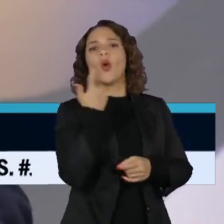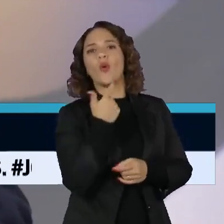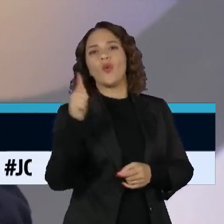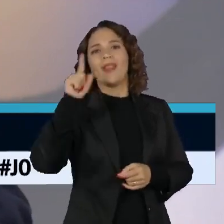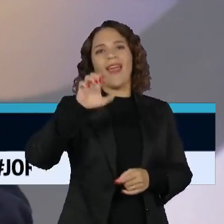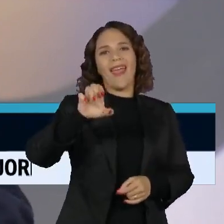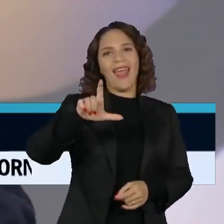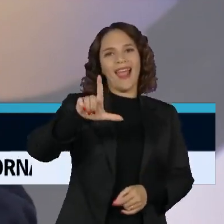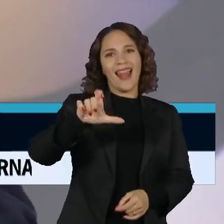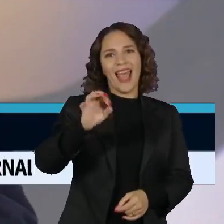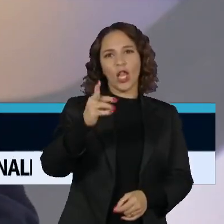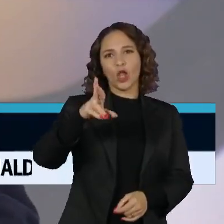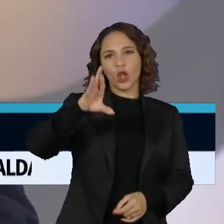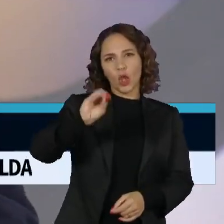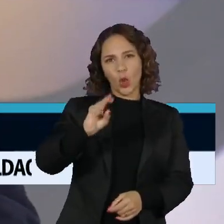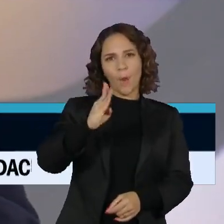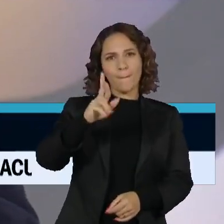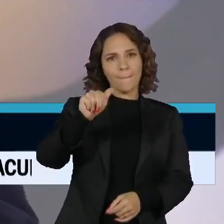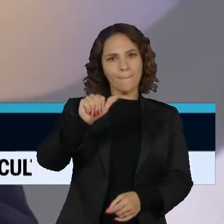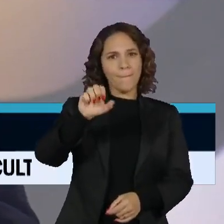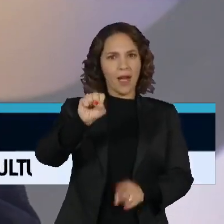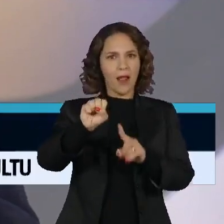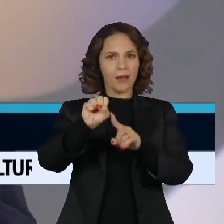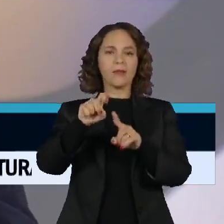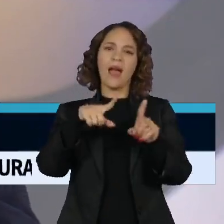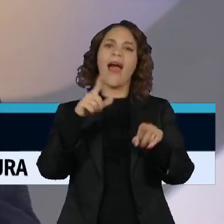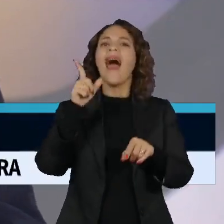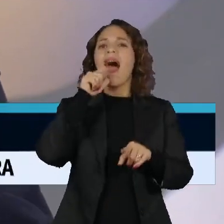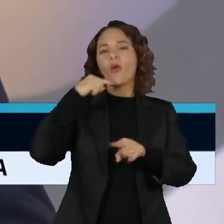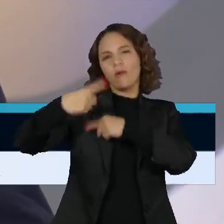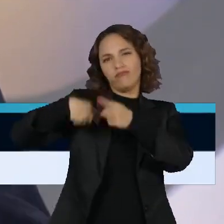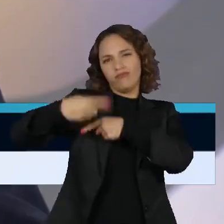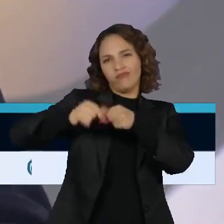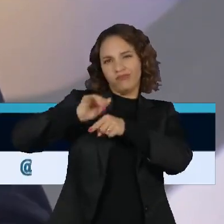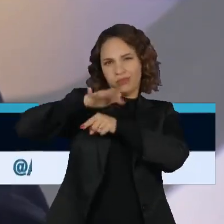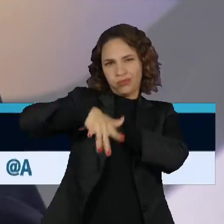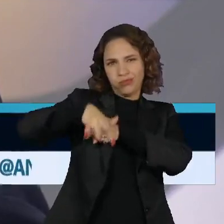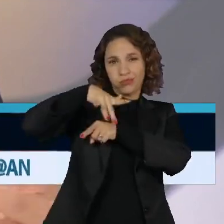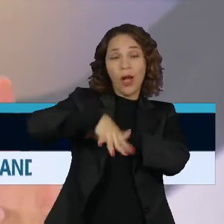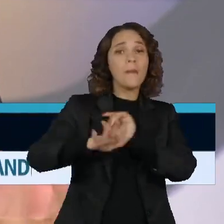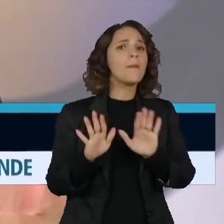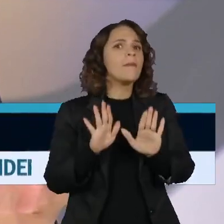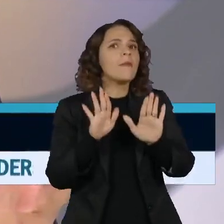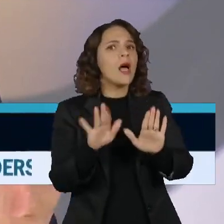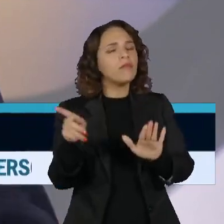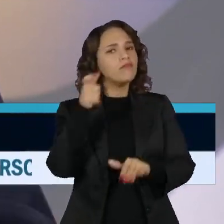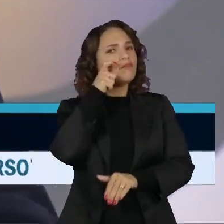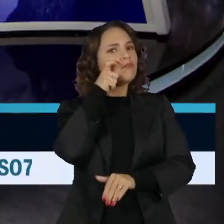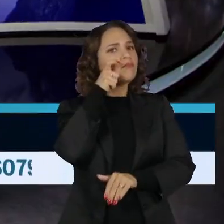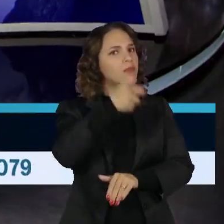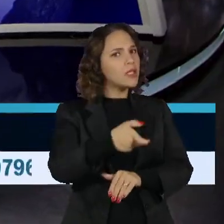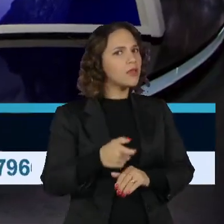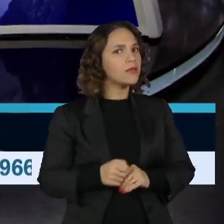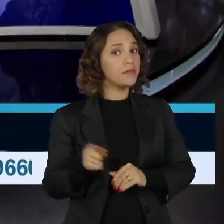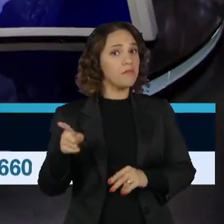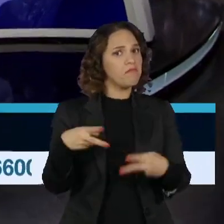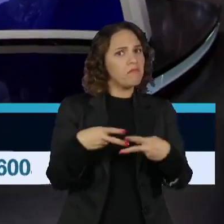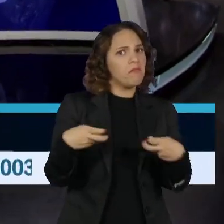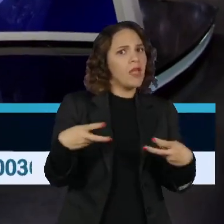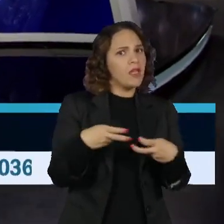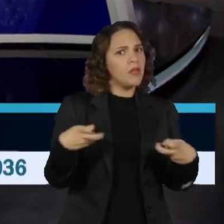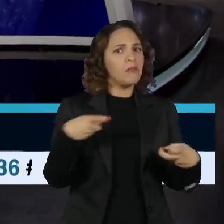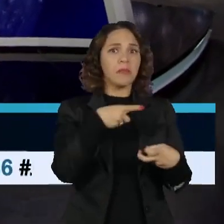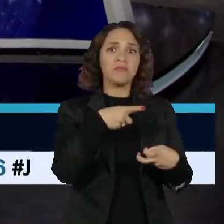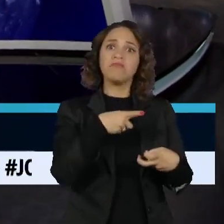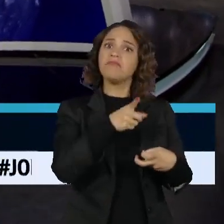outra que cuida da parte das hidroelétricas e tal, mas não deixa de ser bastante interessante, né? A Petrobras,